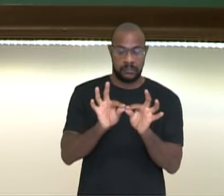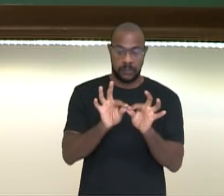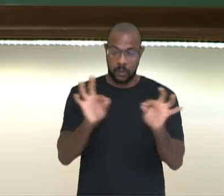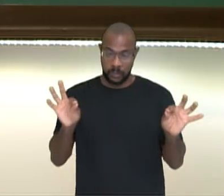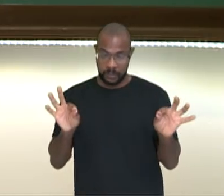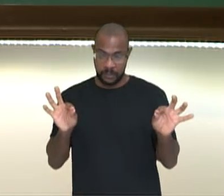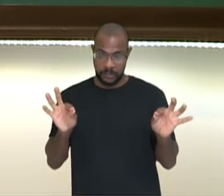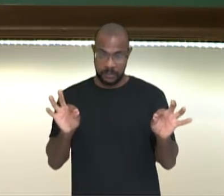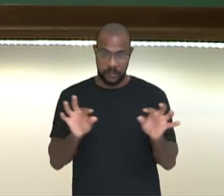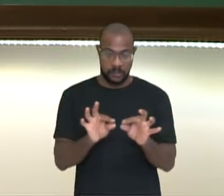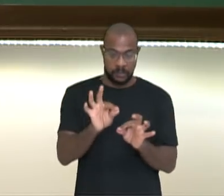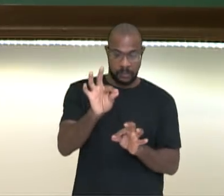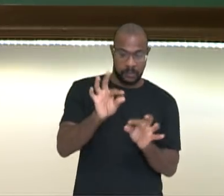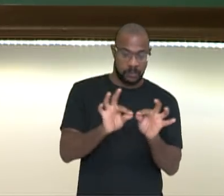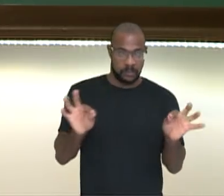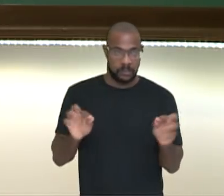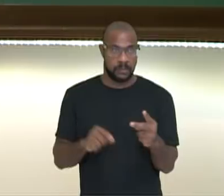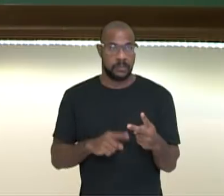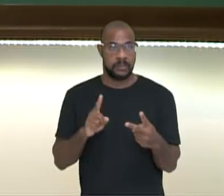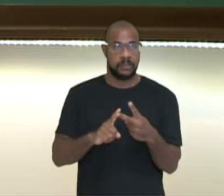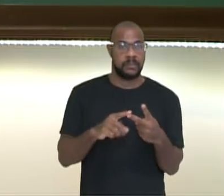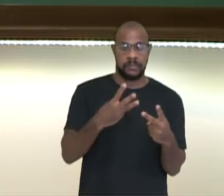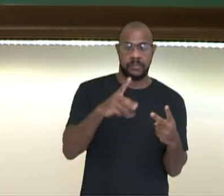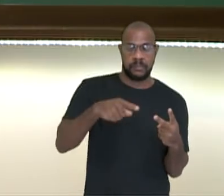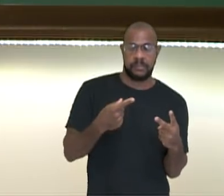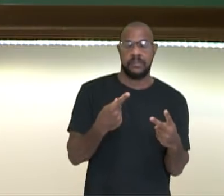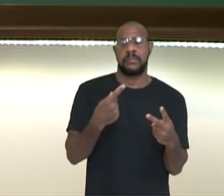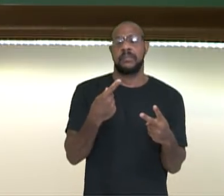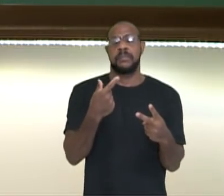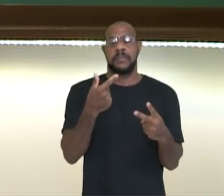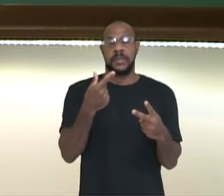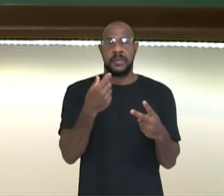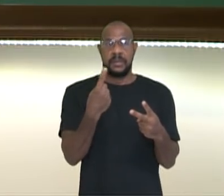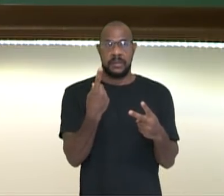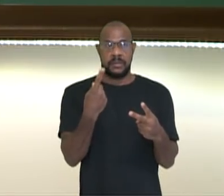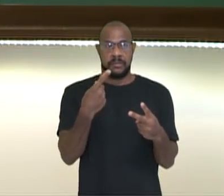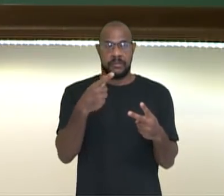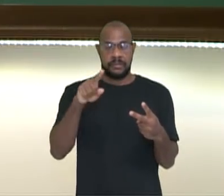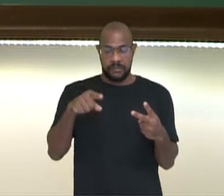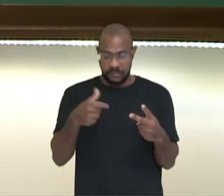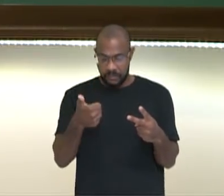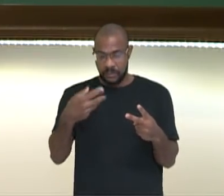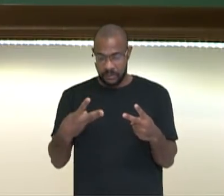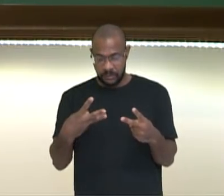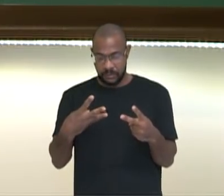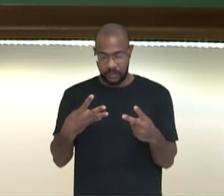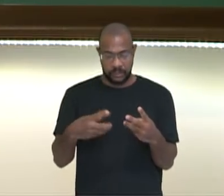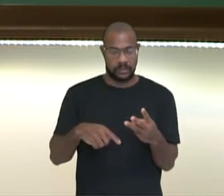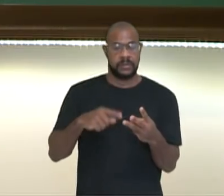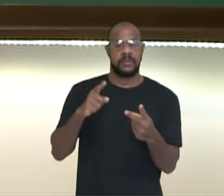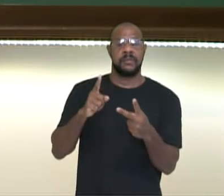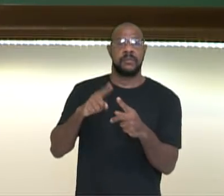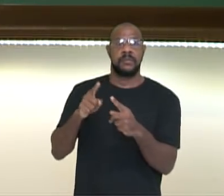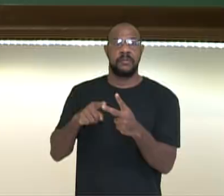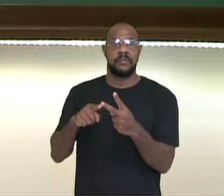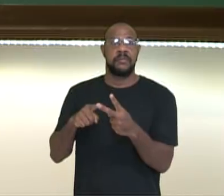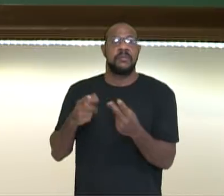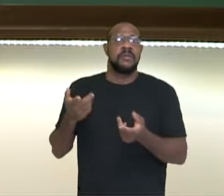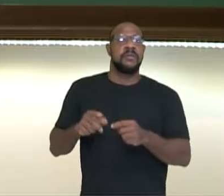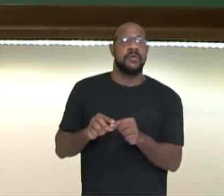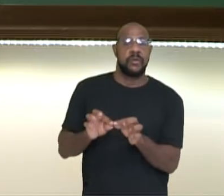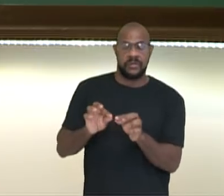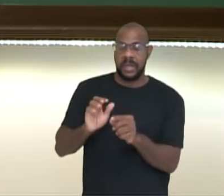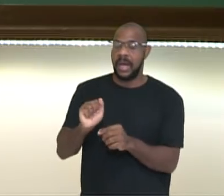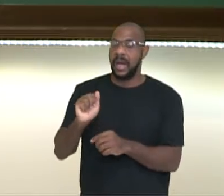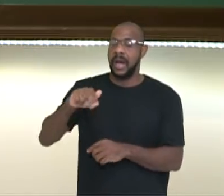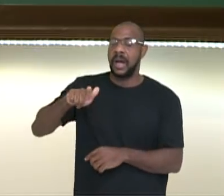vale 3,14. Falei em ângulo, o π vale 180, tá? Isso é muito importante para você não confundir, chegar na hora de